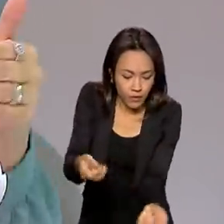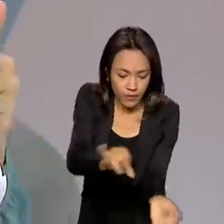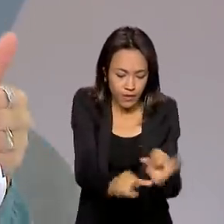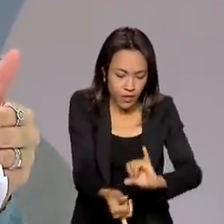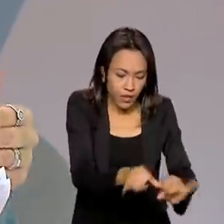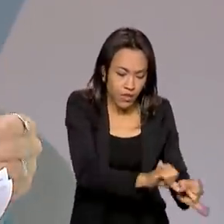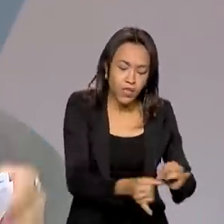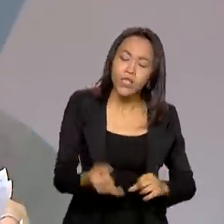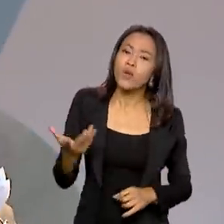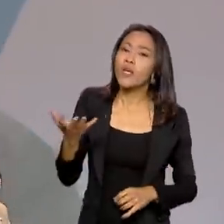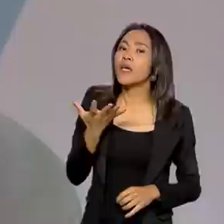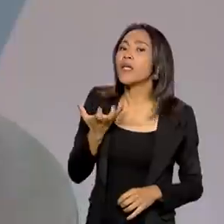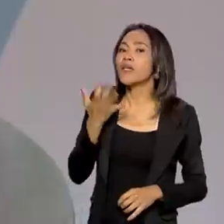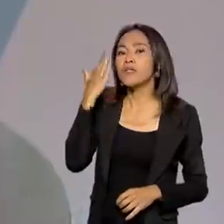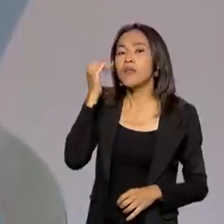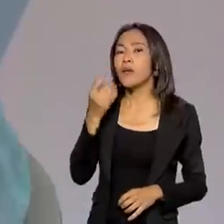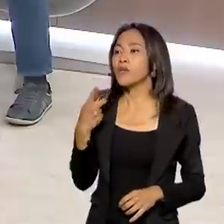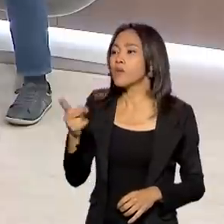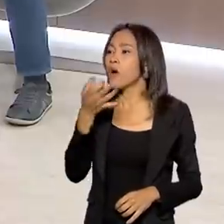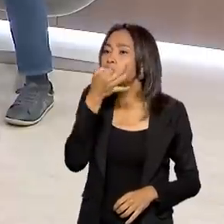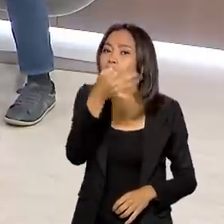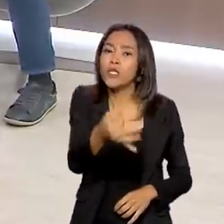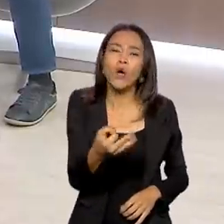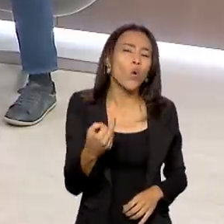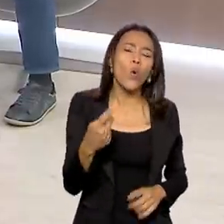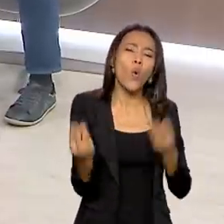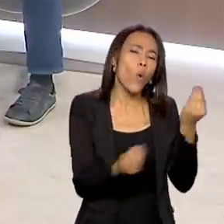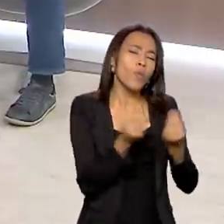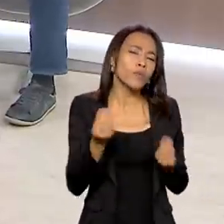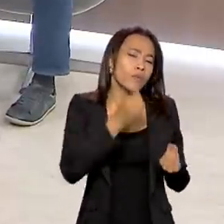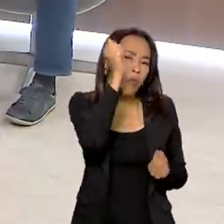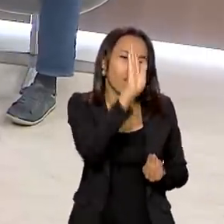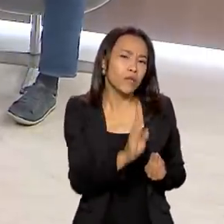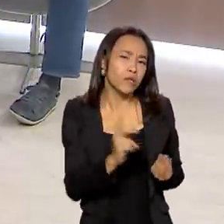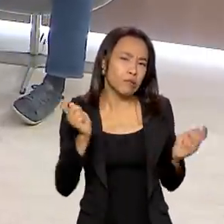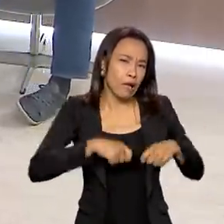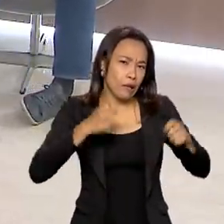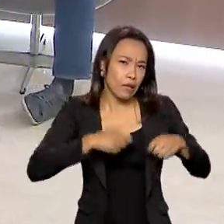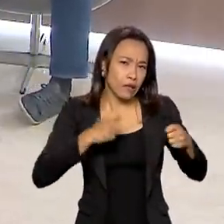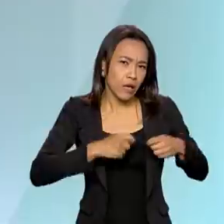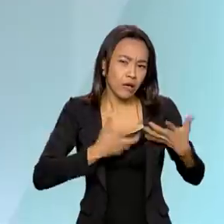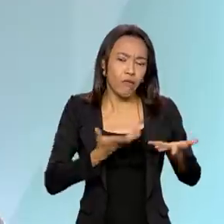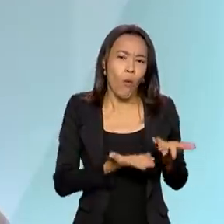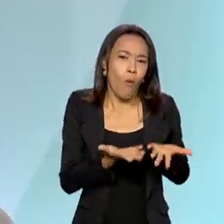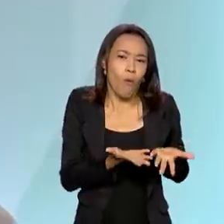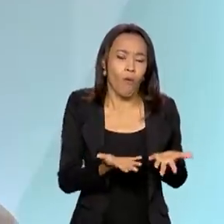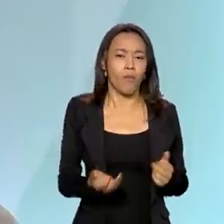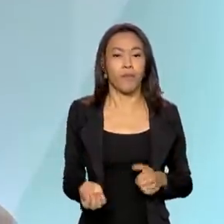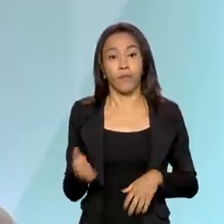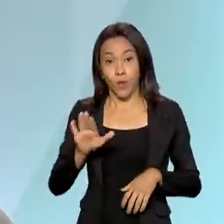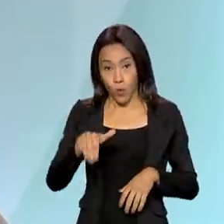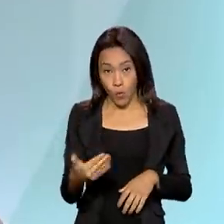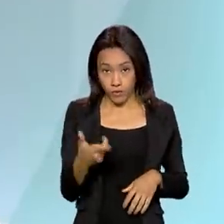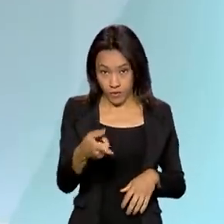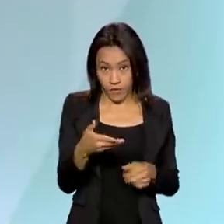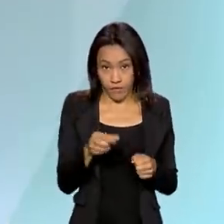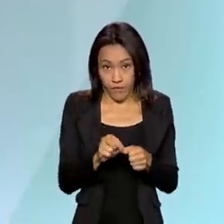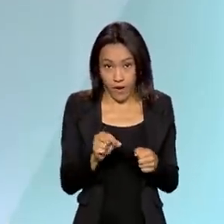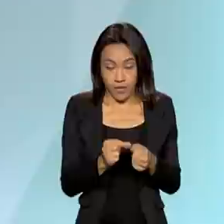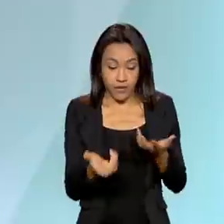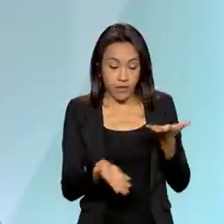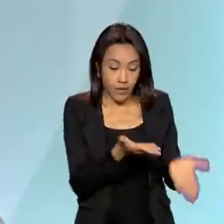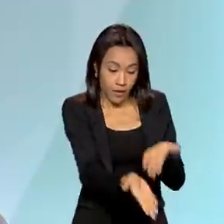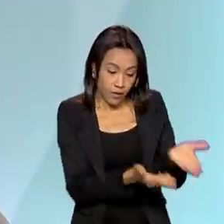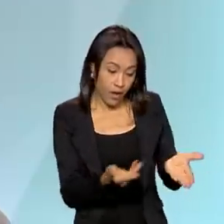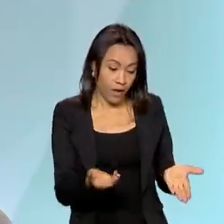gostaria de saber a visão do senhor a respeito da capacidade do nosso país em produzir isso. Quando você faz essa atividade de tratar um